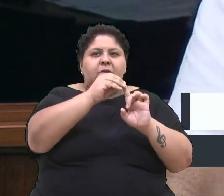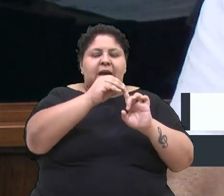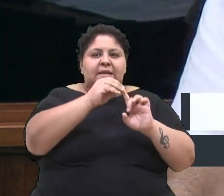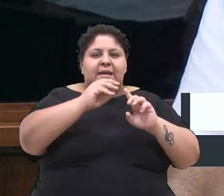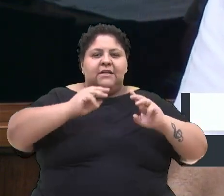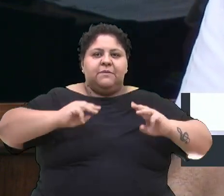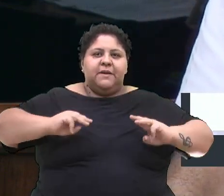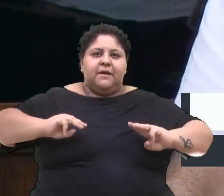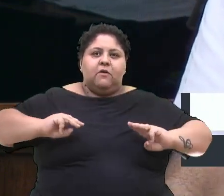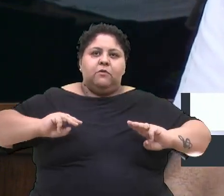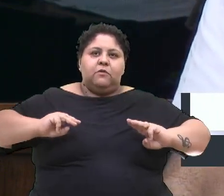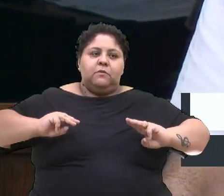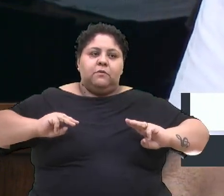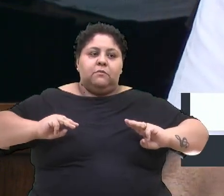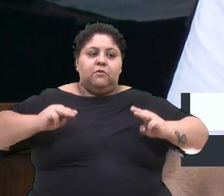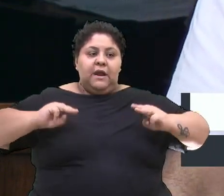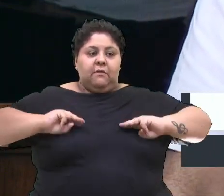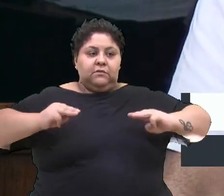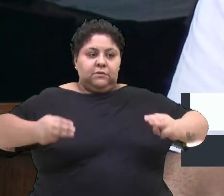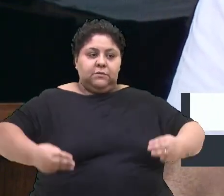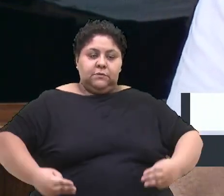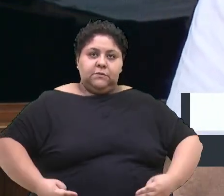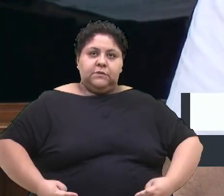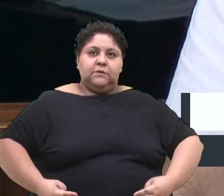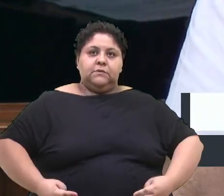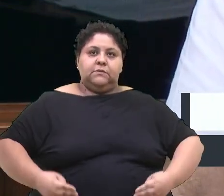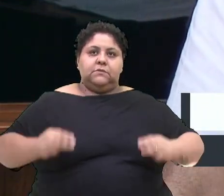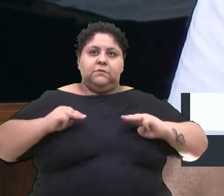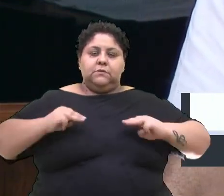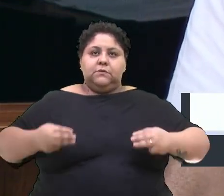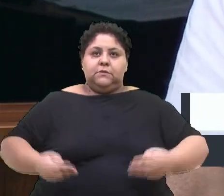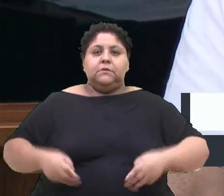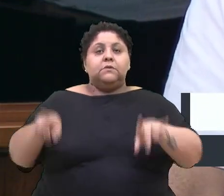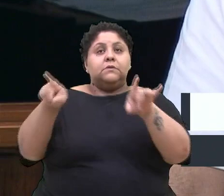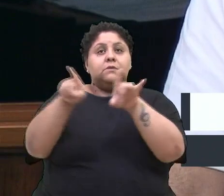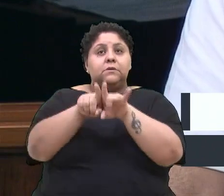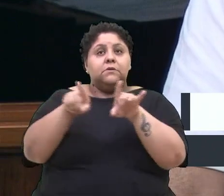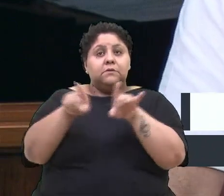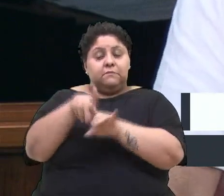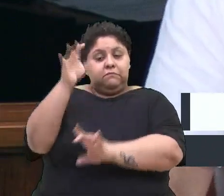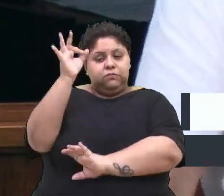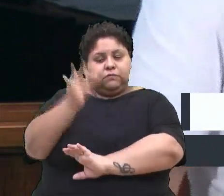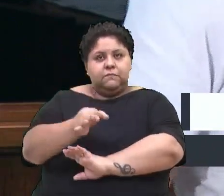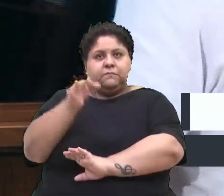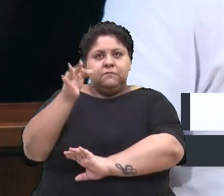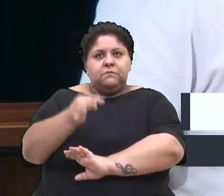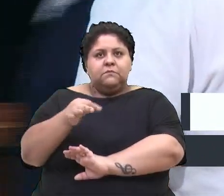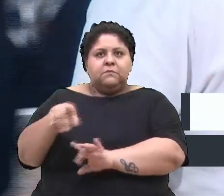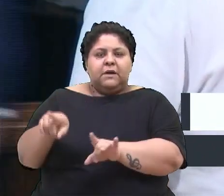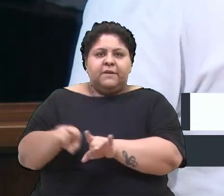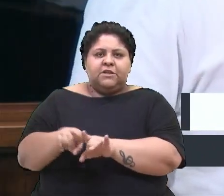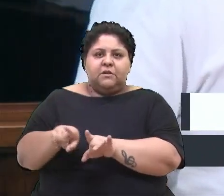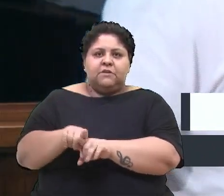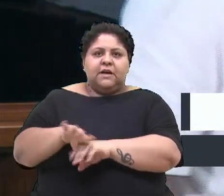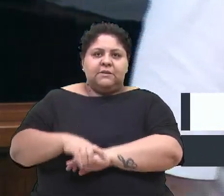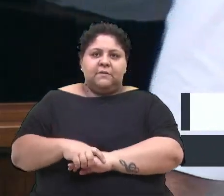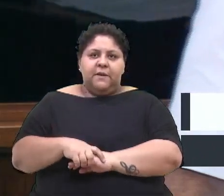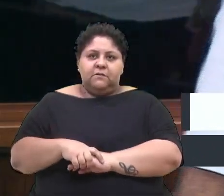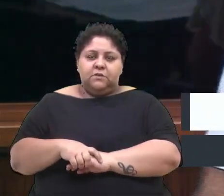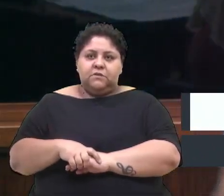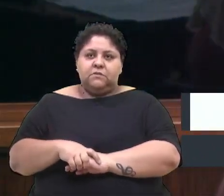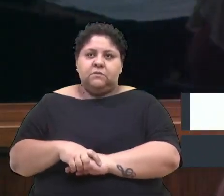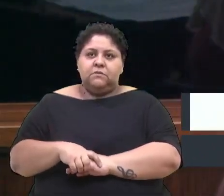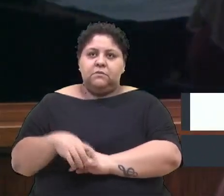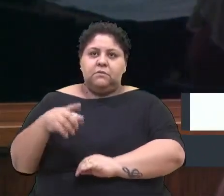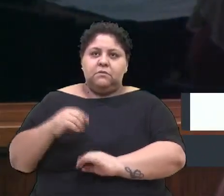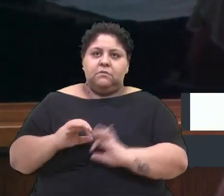o princípio da moralidade e também o da eficiência. Eu tenho me deparado